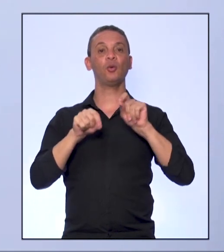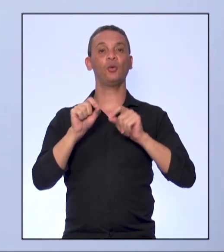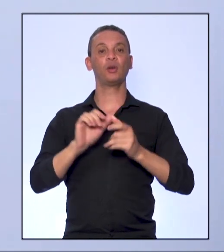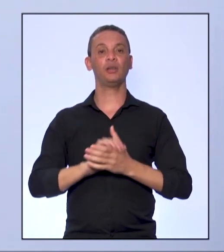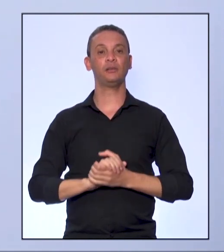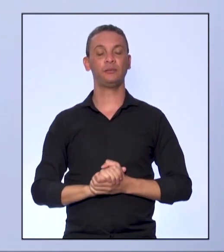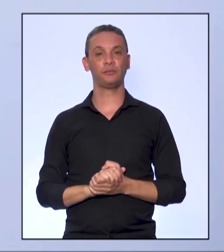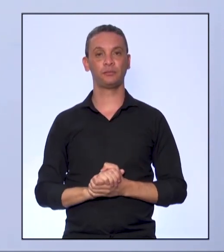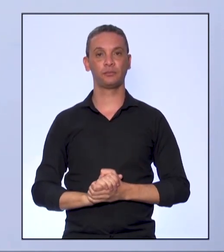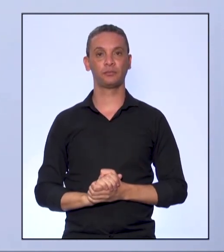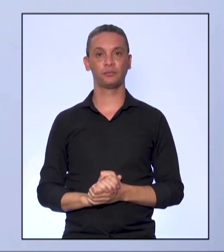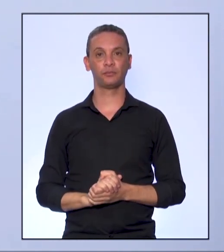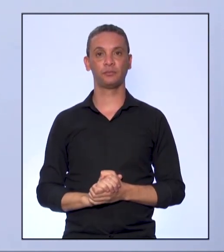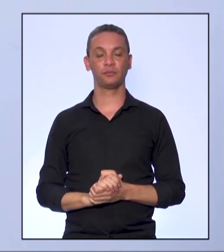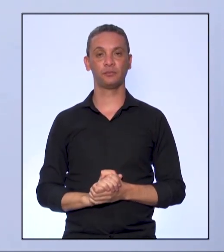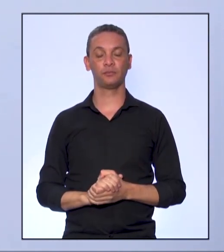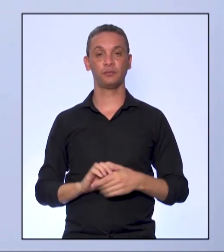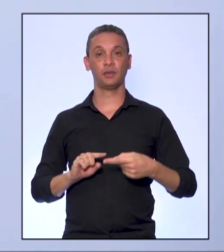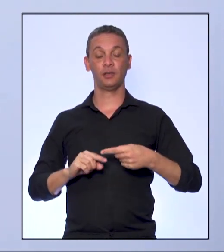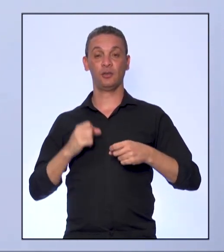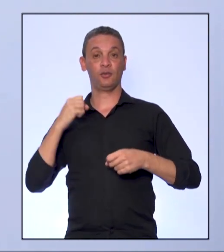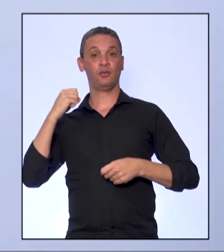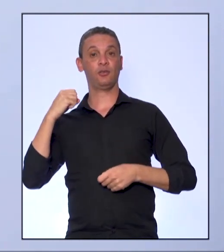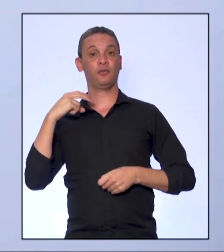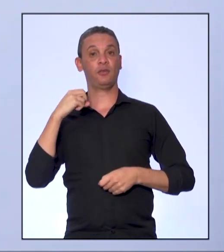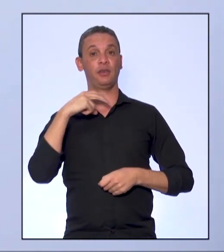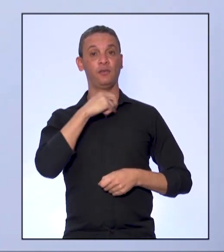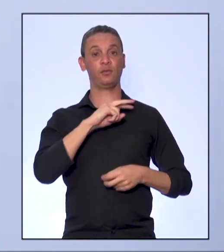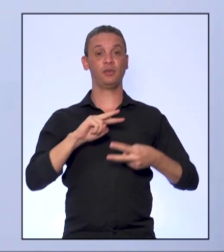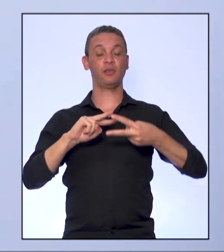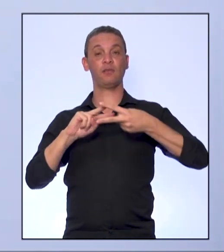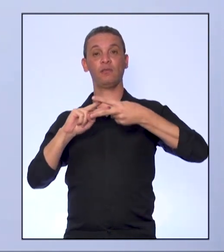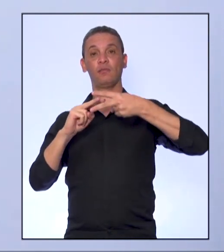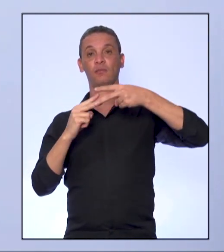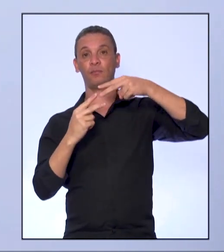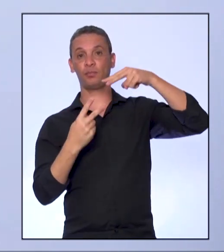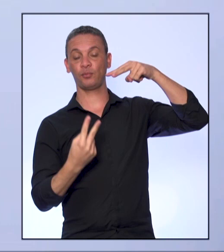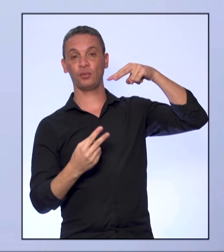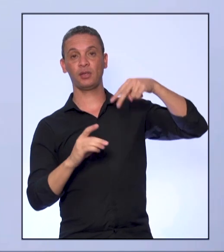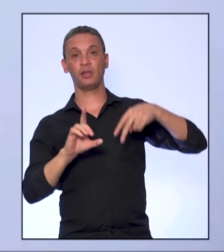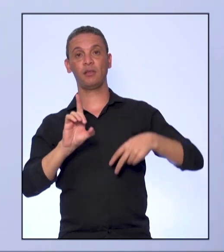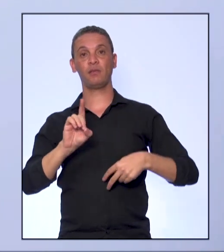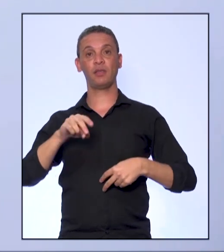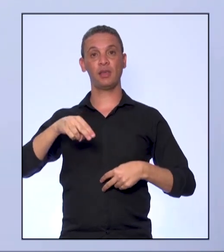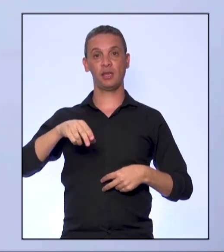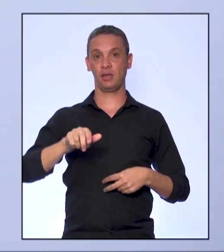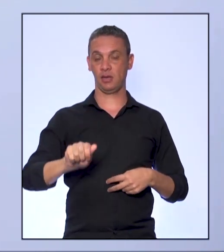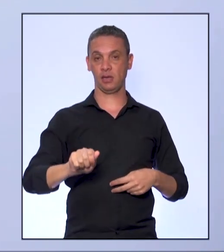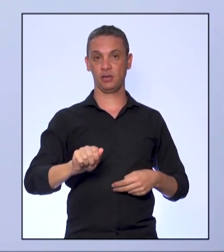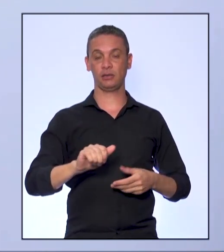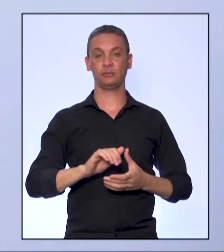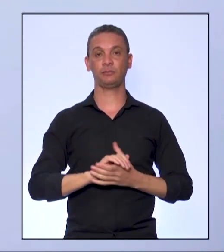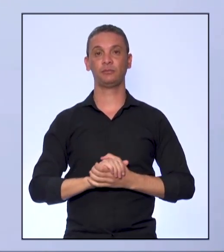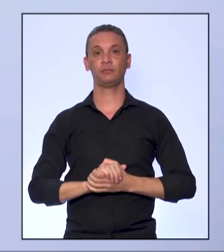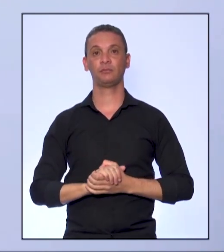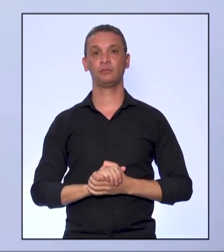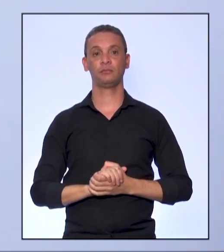apaguei o quadro. Vírus de DNA. Bora colocar aqui. Vírus de DNA.